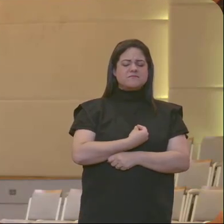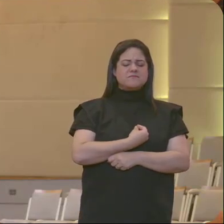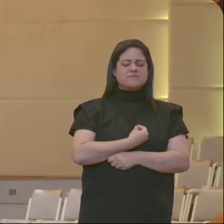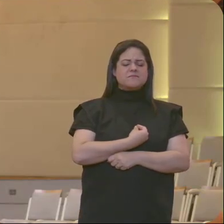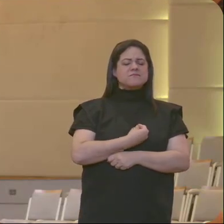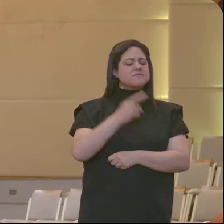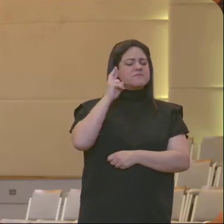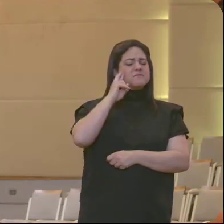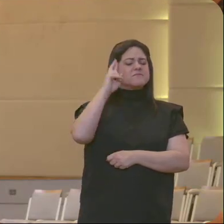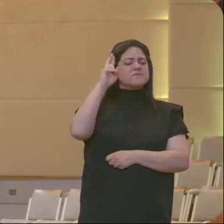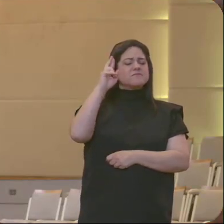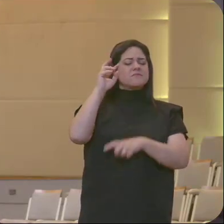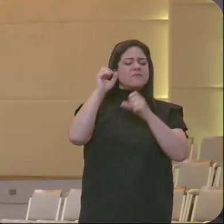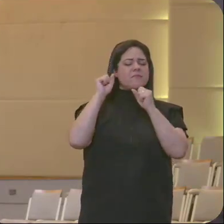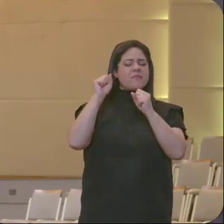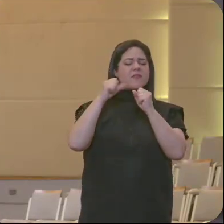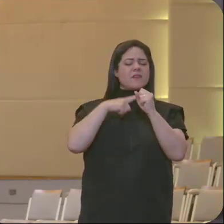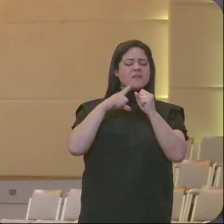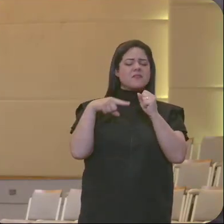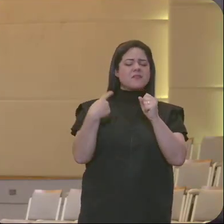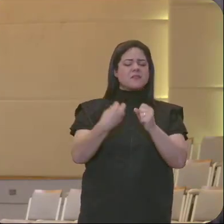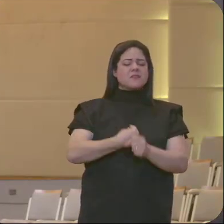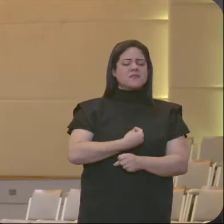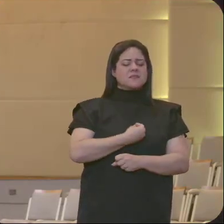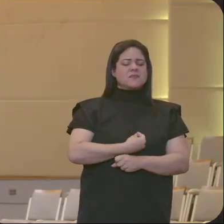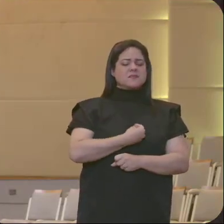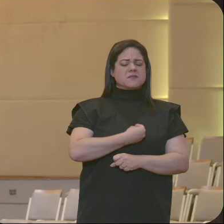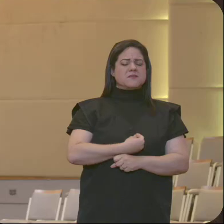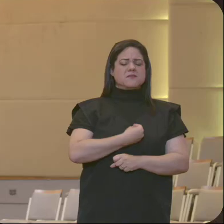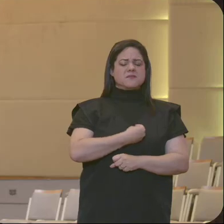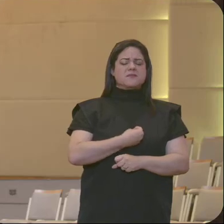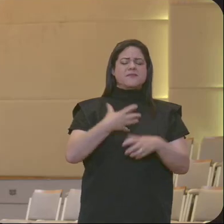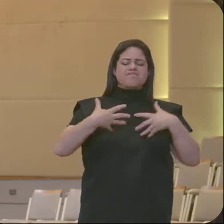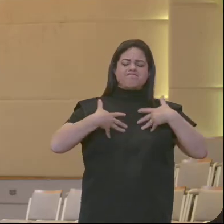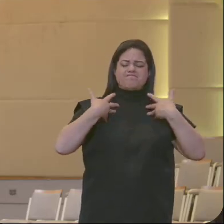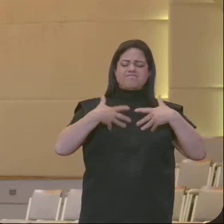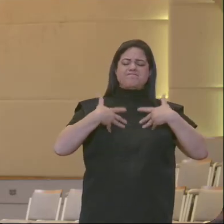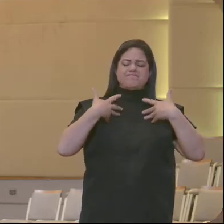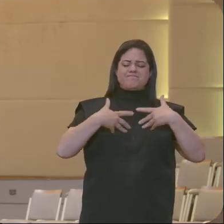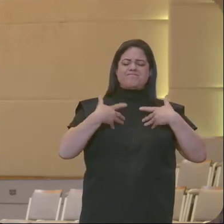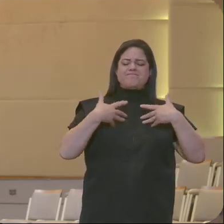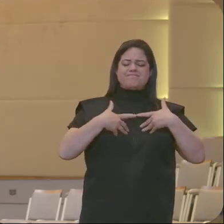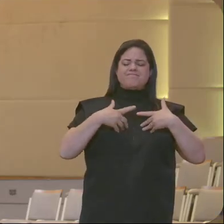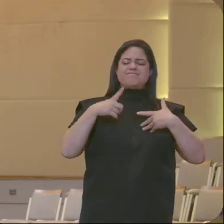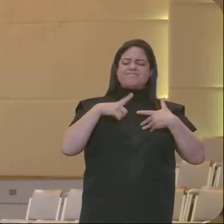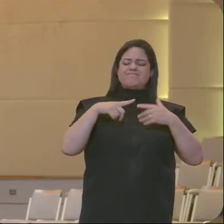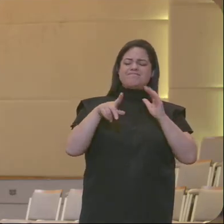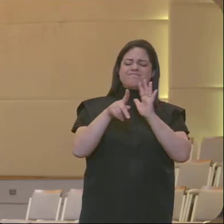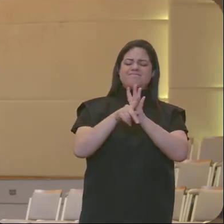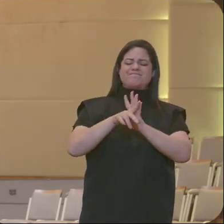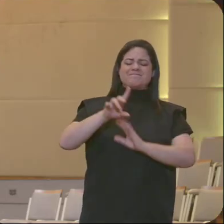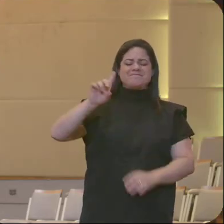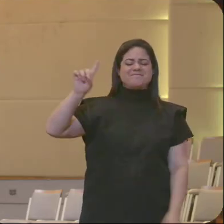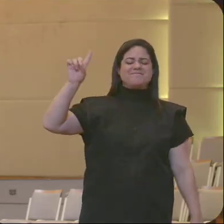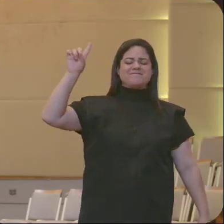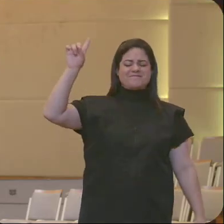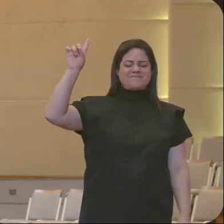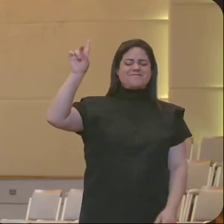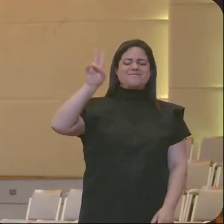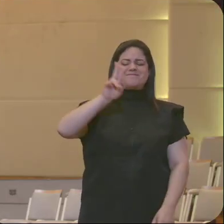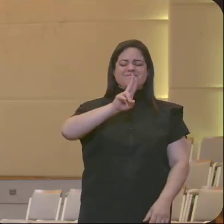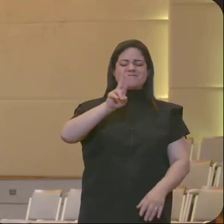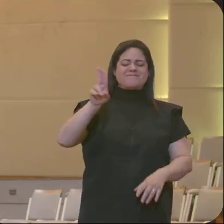Que o Senhor venha derramar aqui, Pai, sobre nós, uma alegria sobrenatural, Pai, em nome